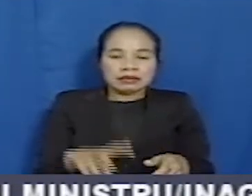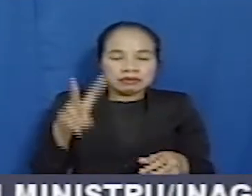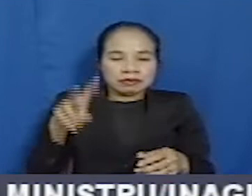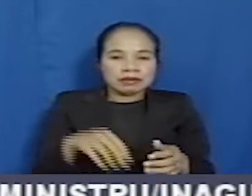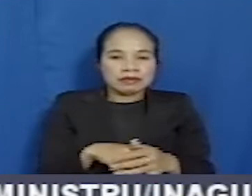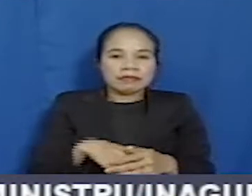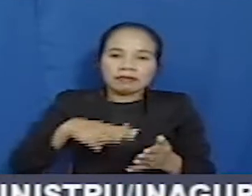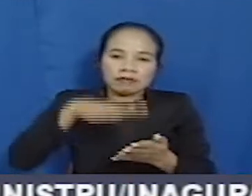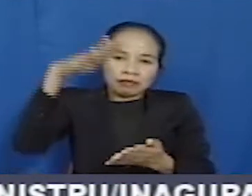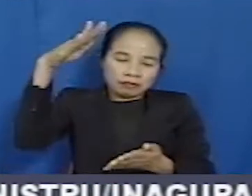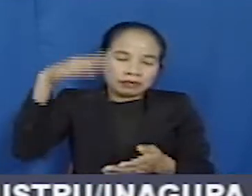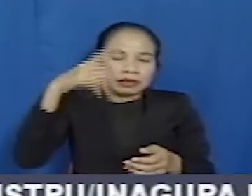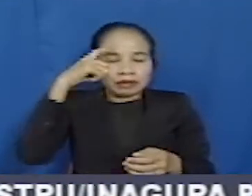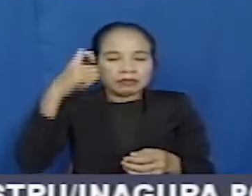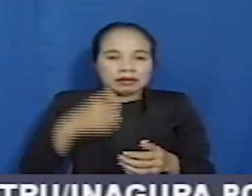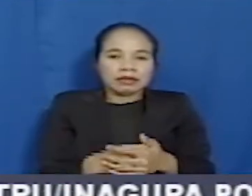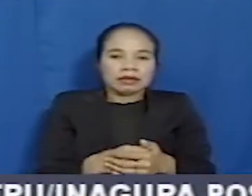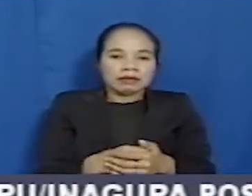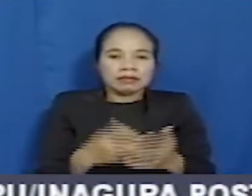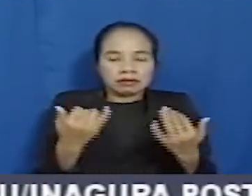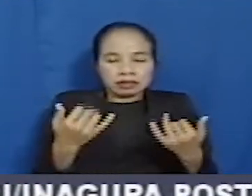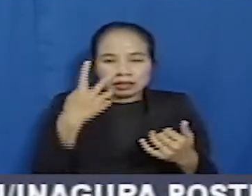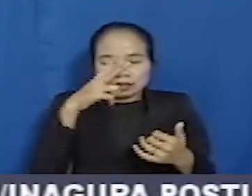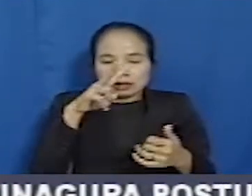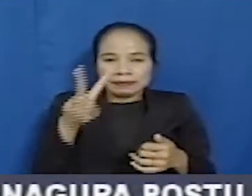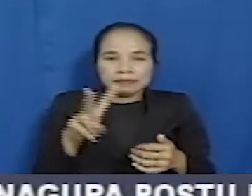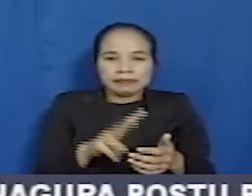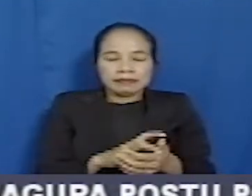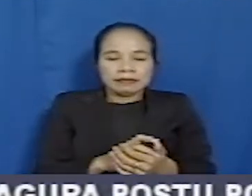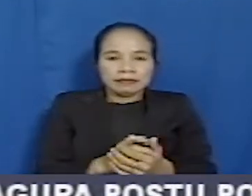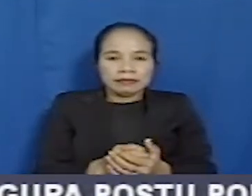teves. Tamo nema que marítima reba prioridade e não é